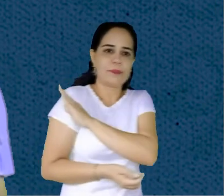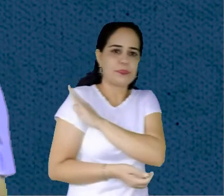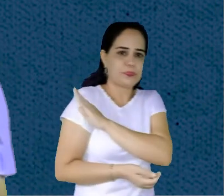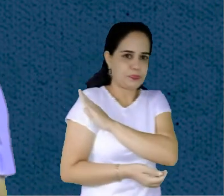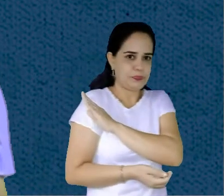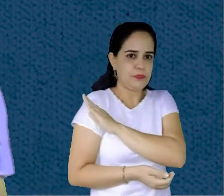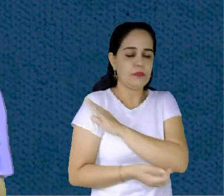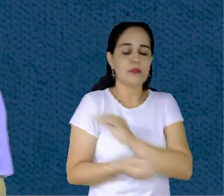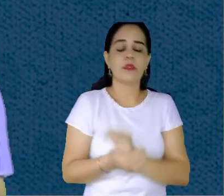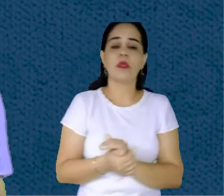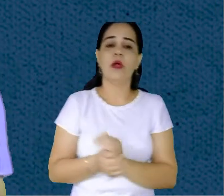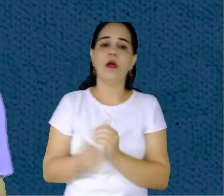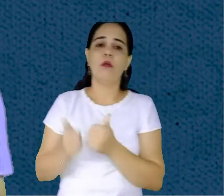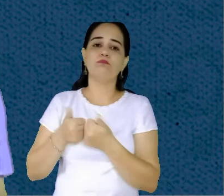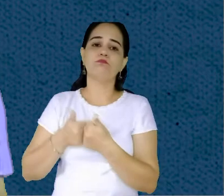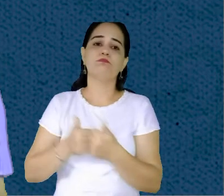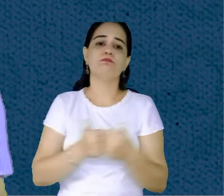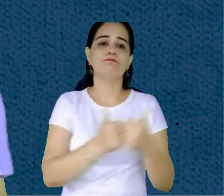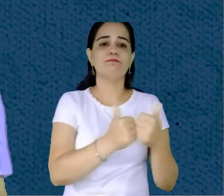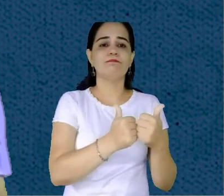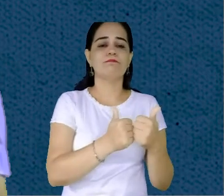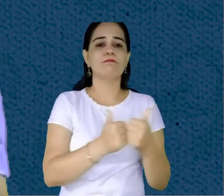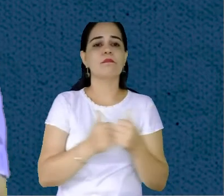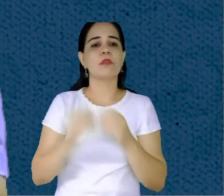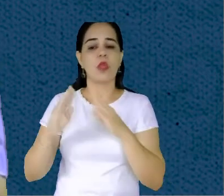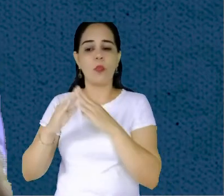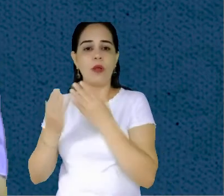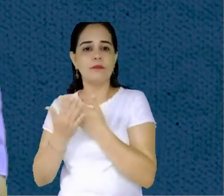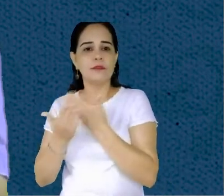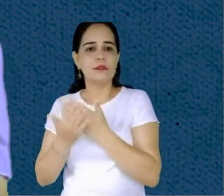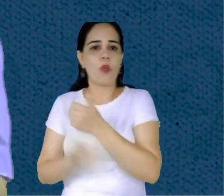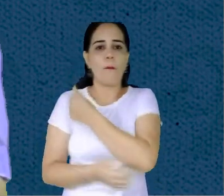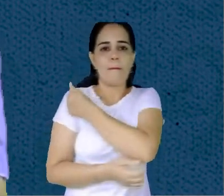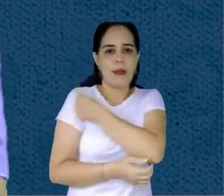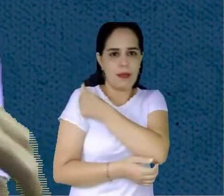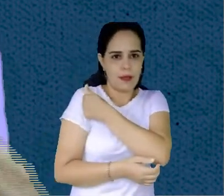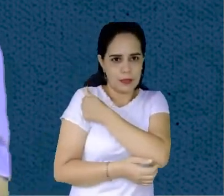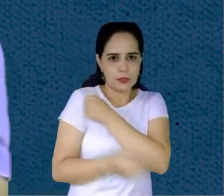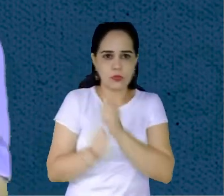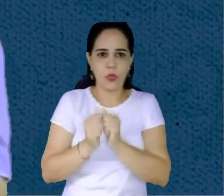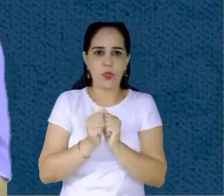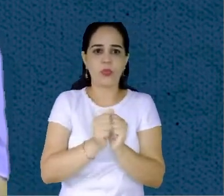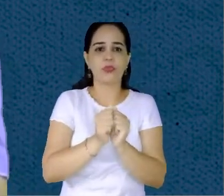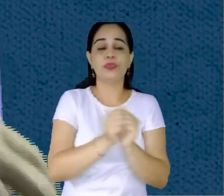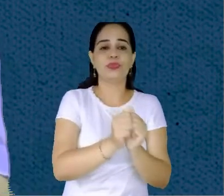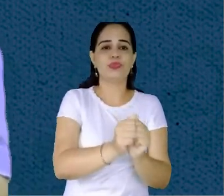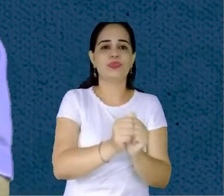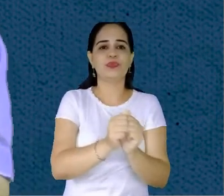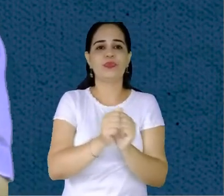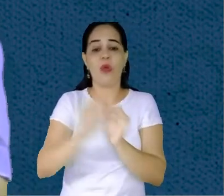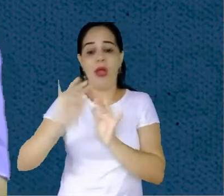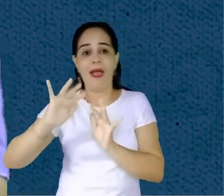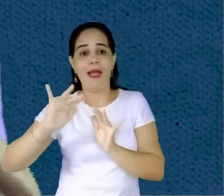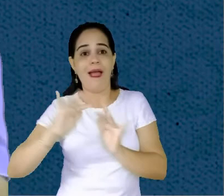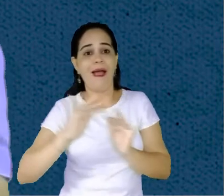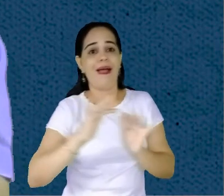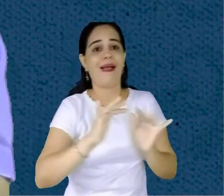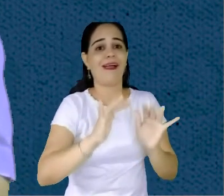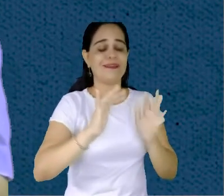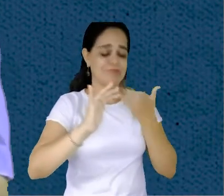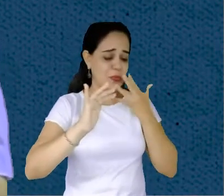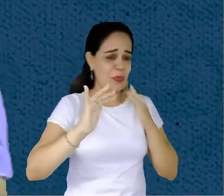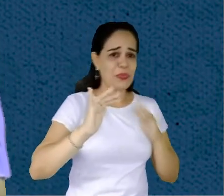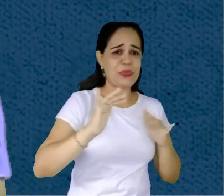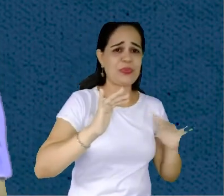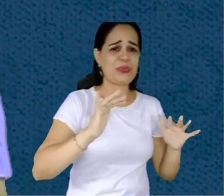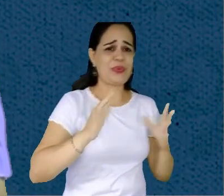alunos de várias escolas. Eu me vi cercado em certo momento pelas crianças, que estavam um monte de crianças pequenininhas,